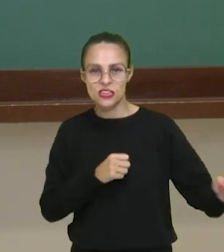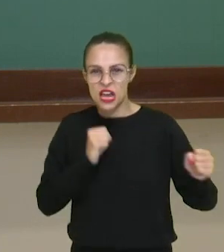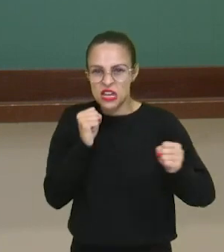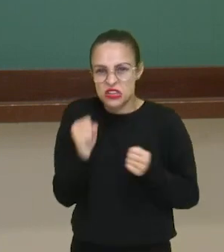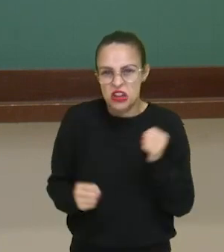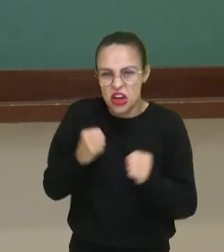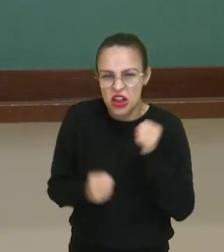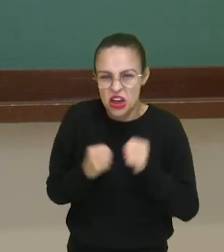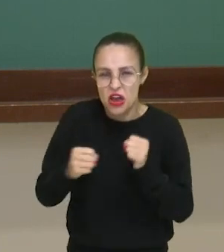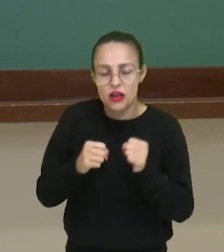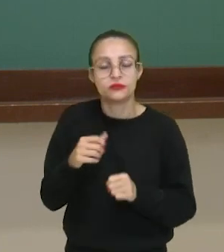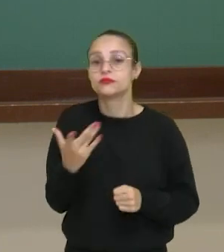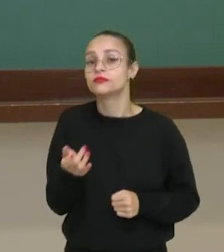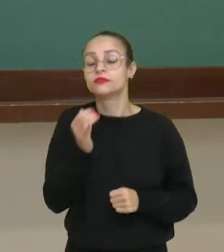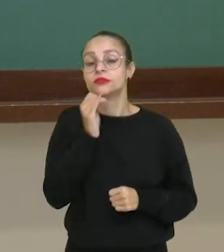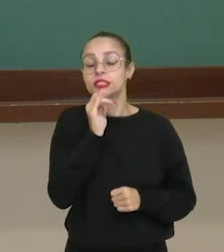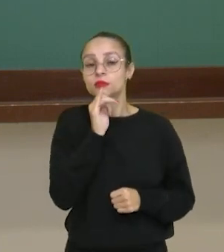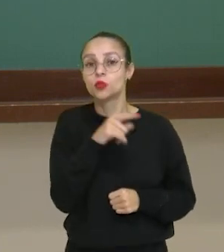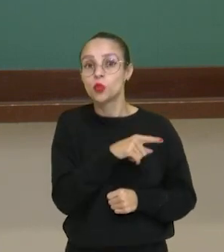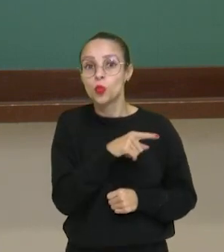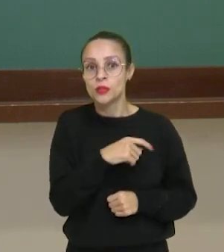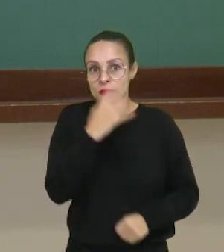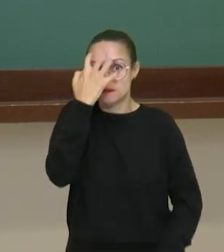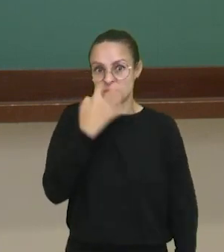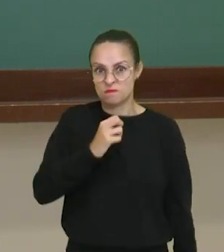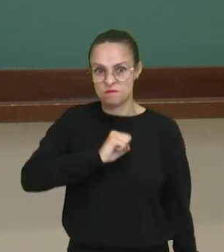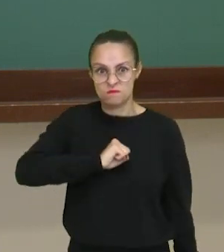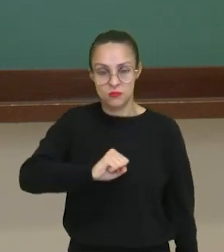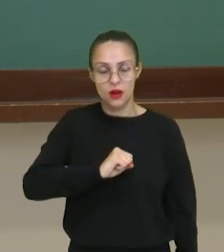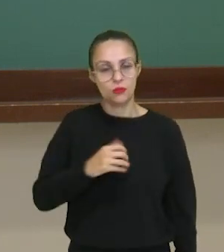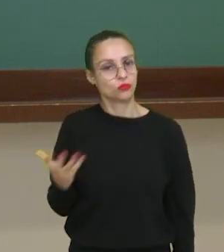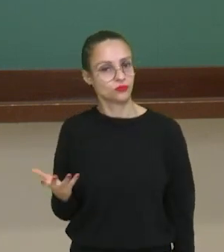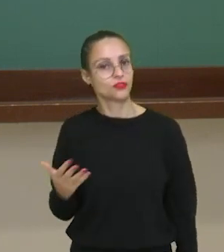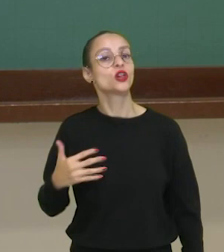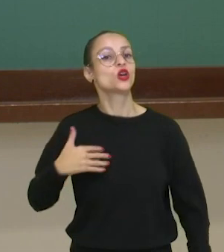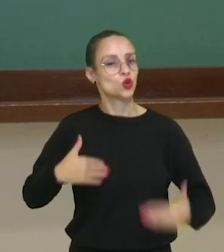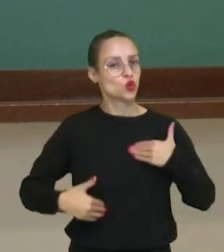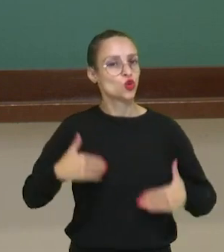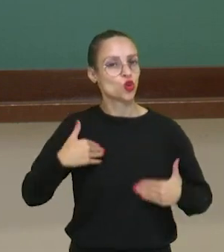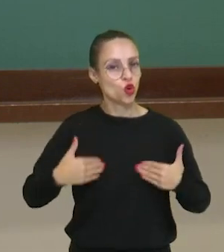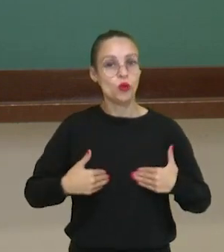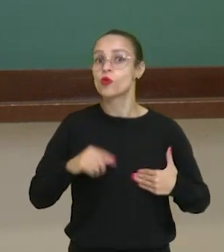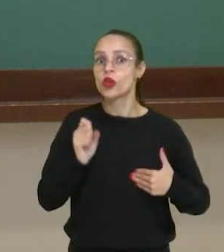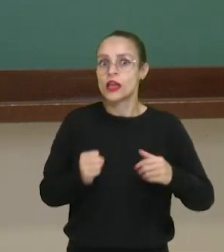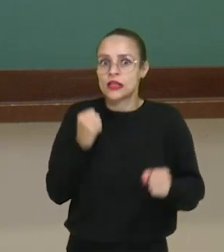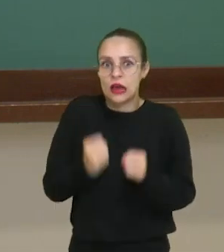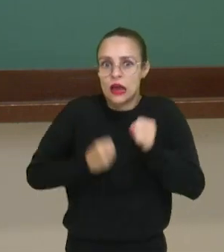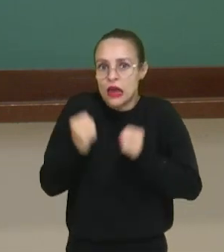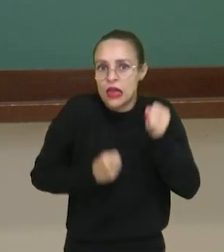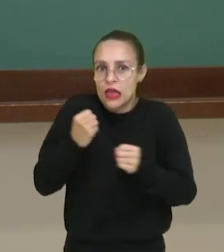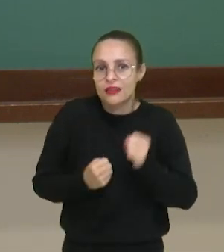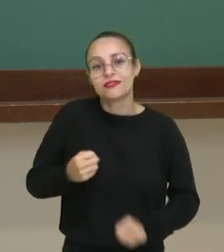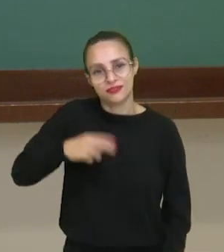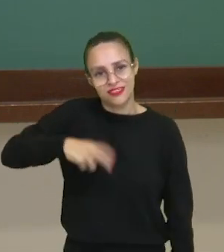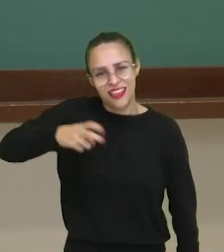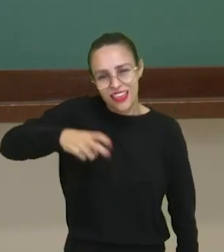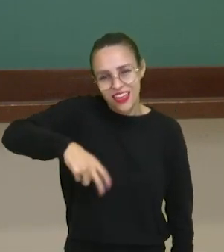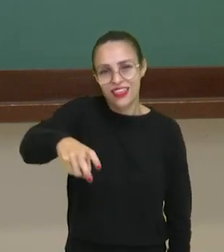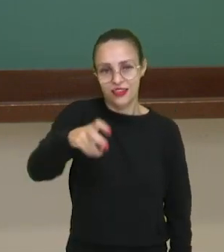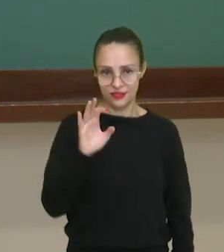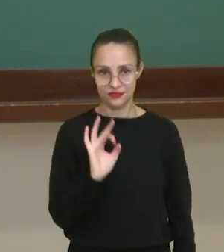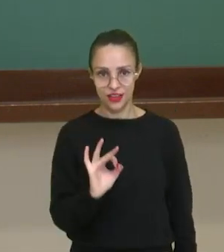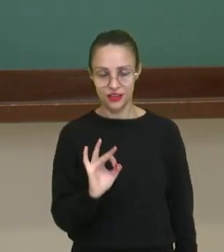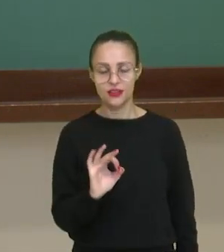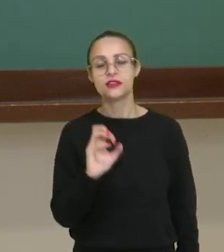correndo e ele, por exemplo, está brabo, nosso corpo vai responder. Nós vamos sair correndo. Mas